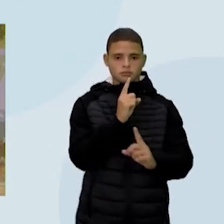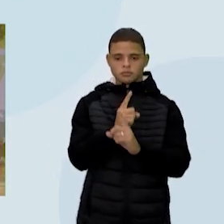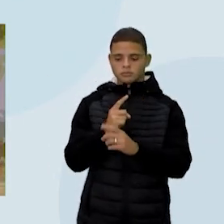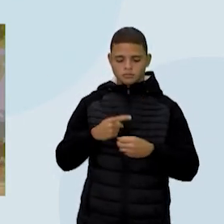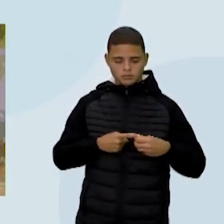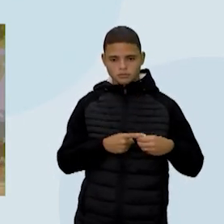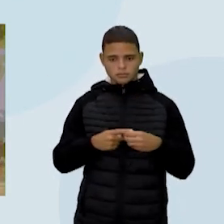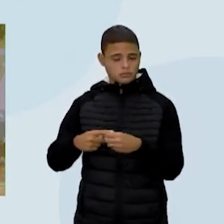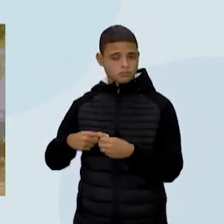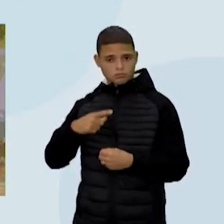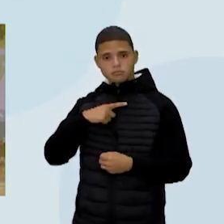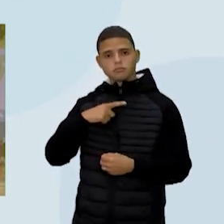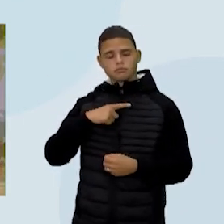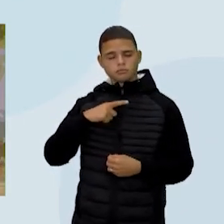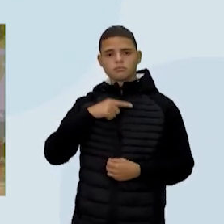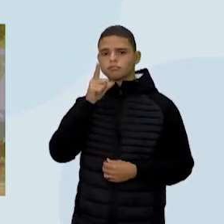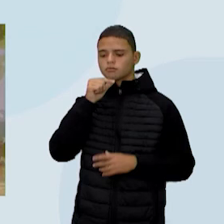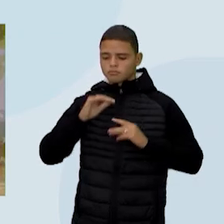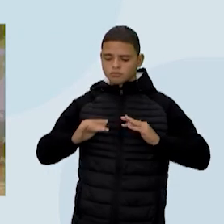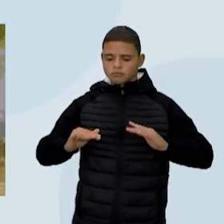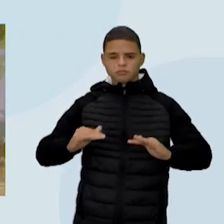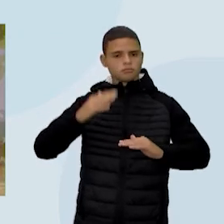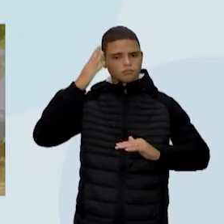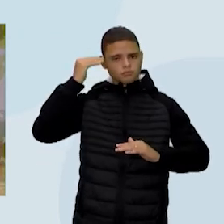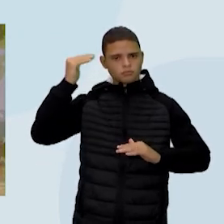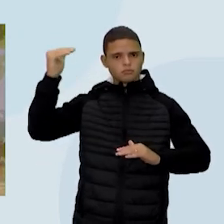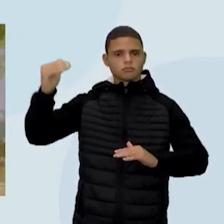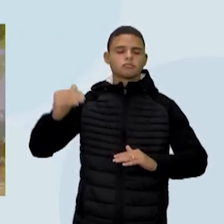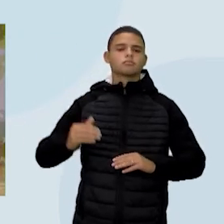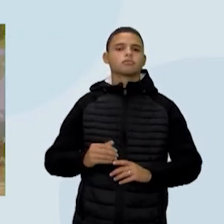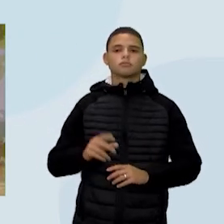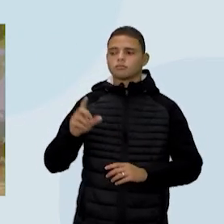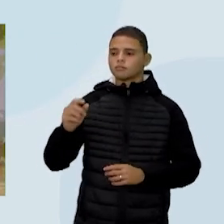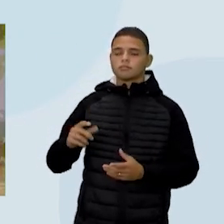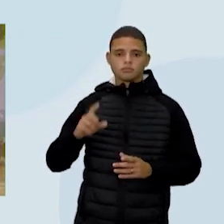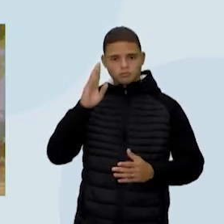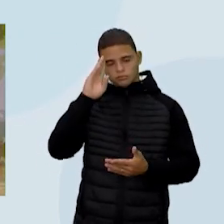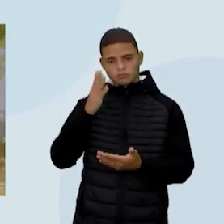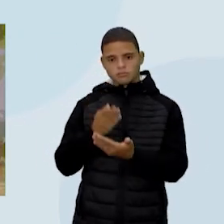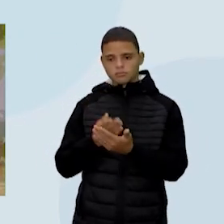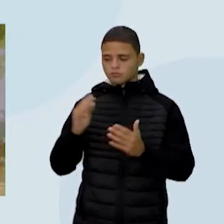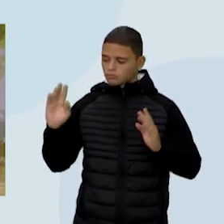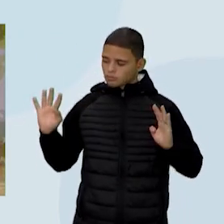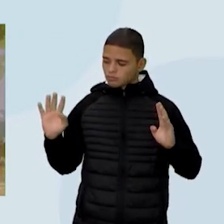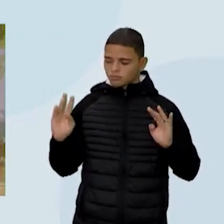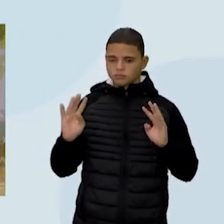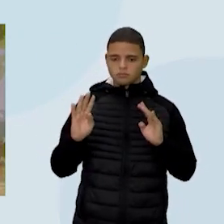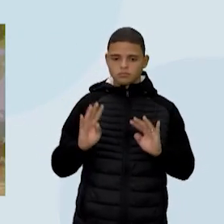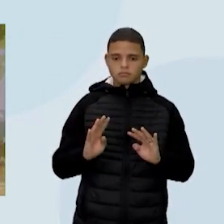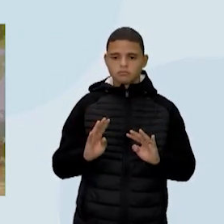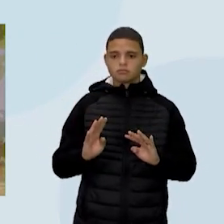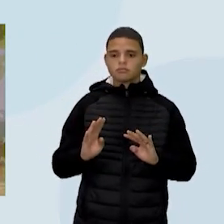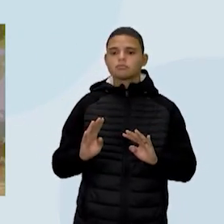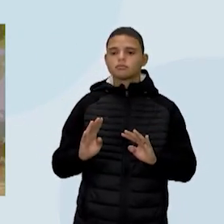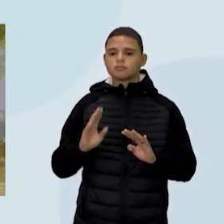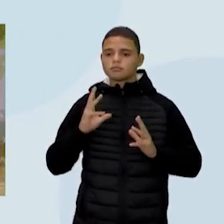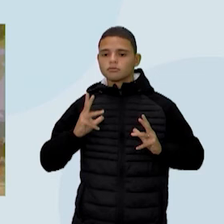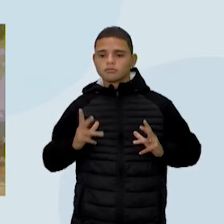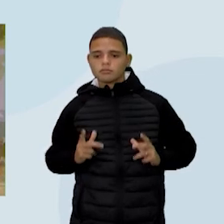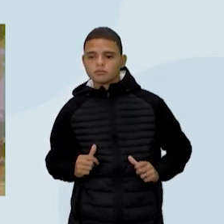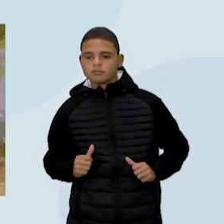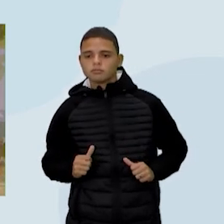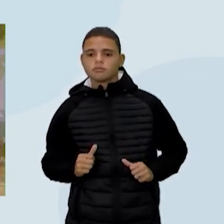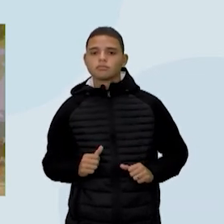um rio muito famoso, resolveram fazer um grande mutirão para recolher lixo de suas margens. No dia marcado,